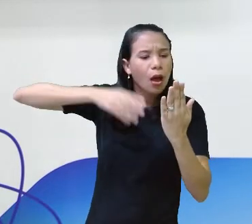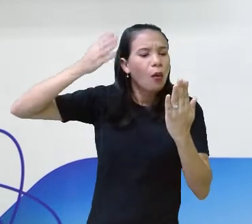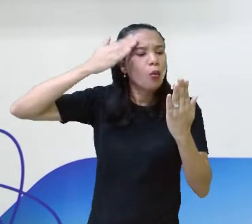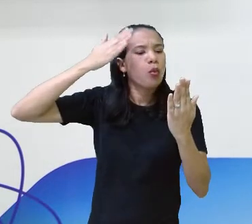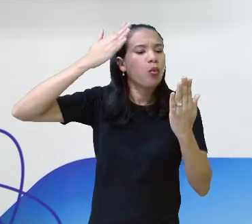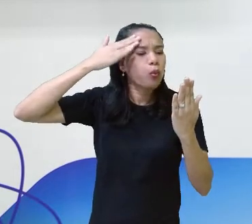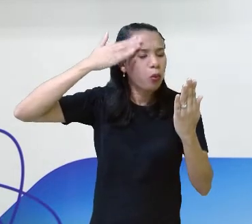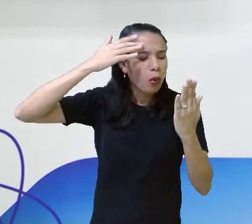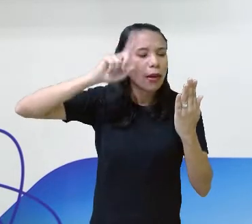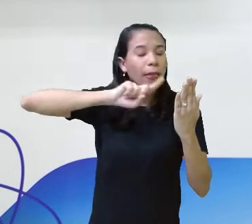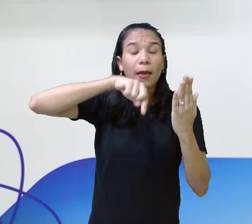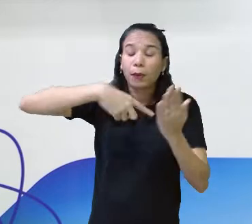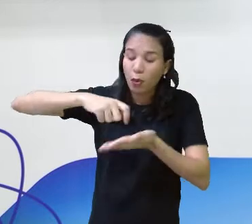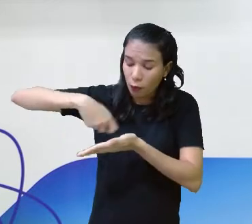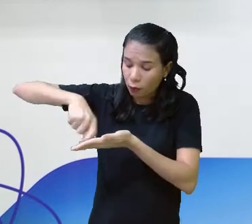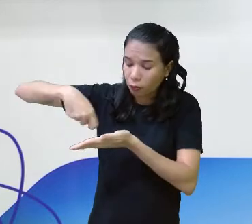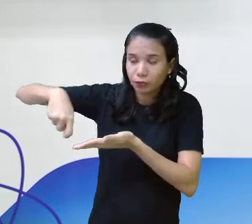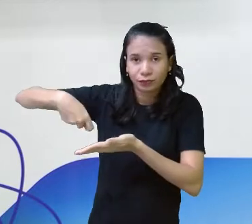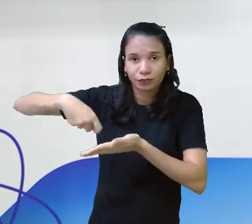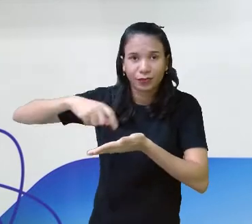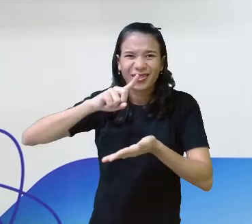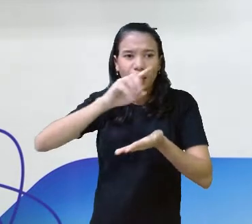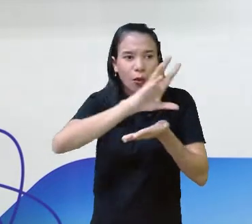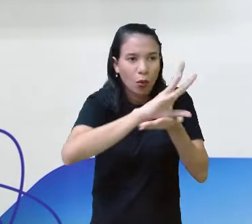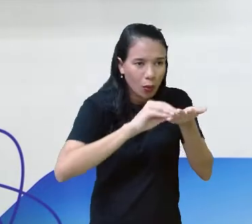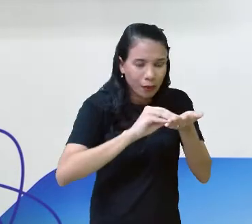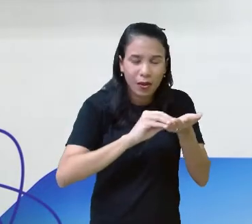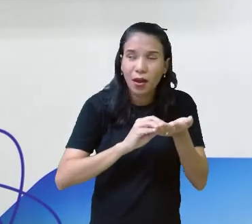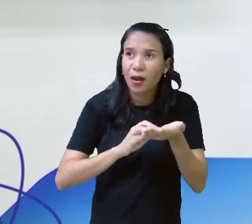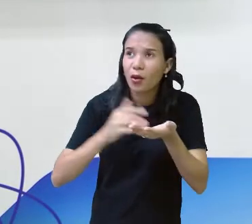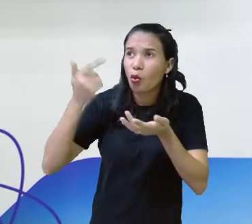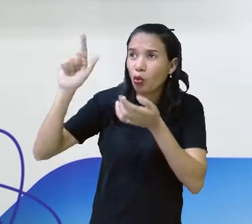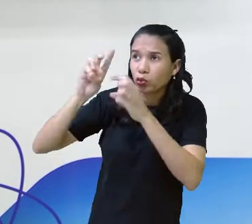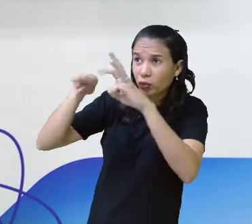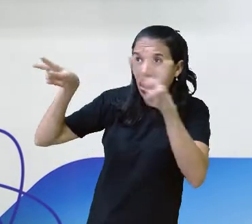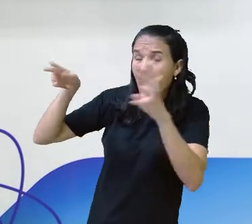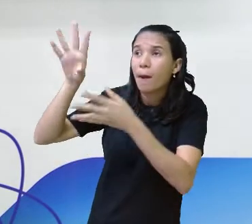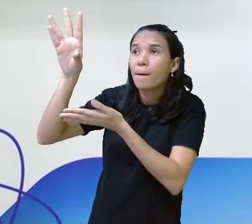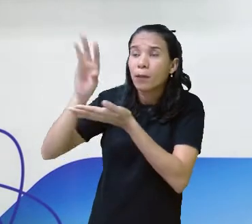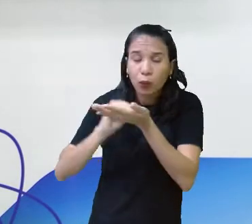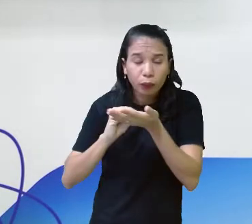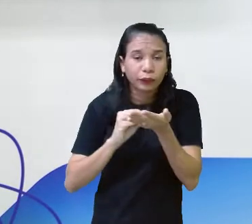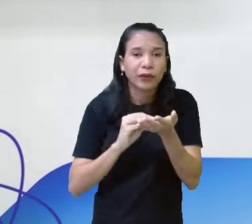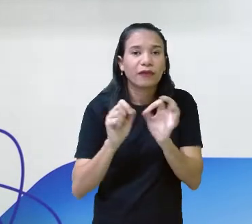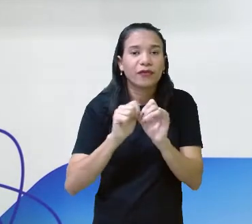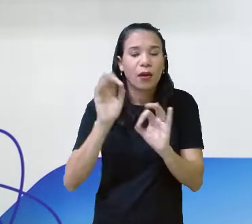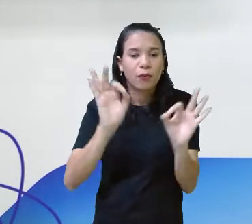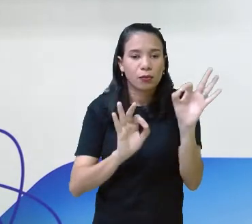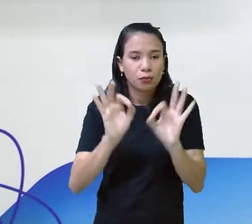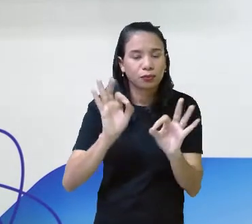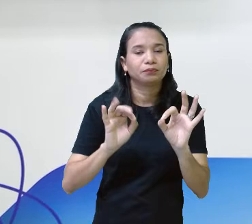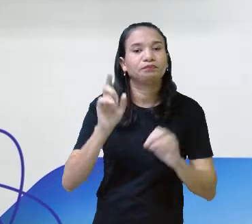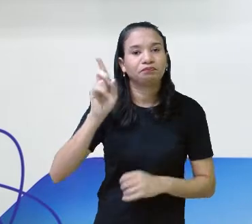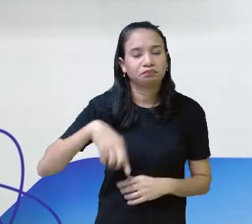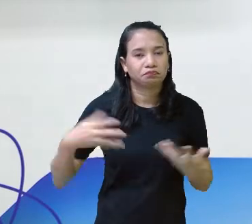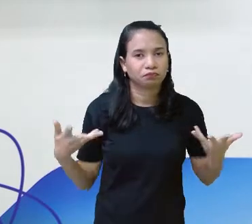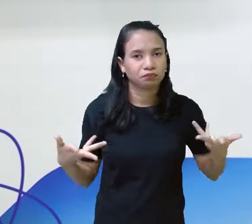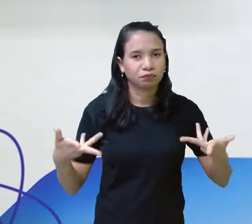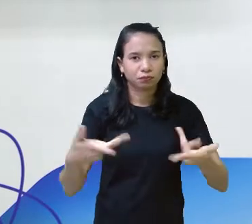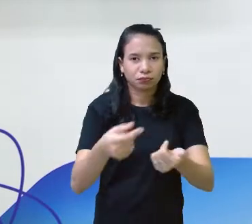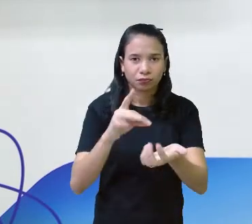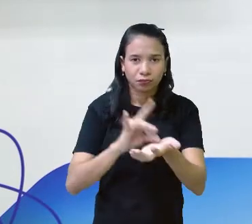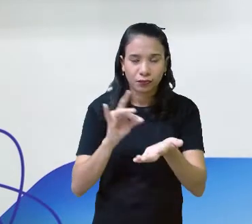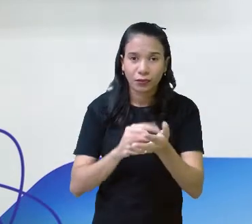pesquisando, seleciona direitinho, como eu disse, pega um pouquinho numa página, depois entra em outro site, pega um pouquinho, vai ali montando o seu trabalho. Isso é